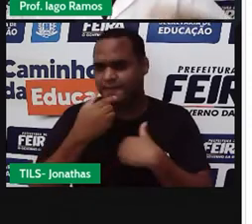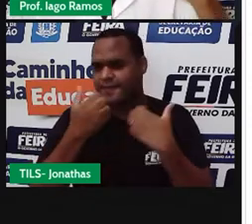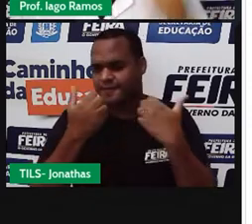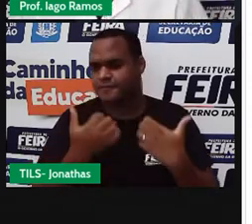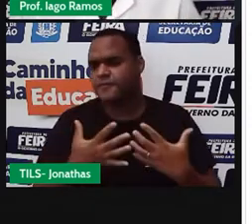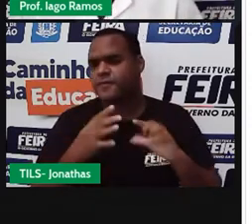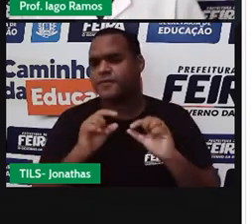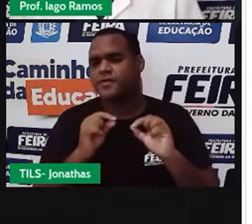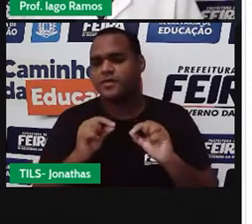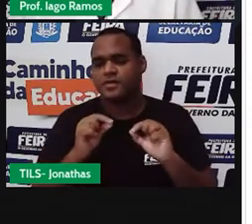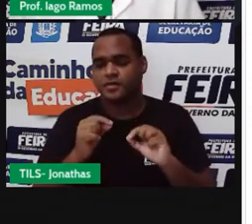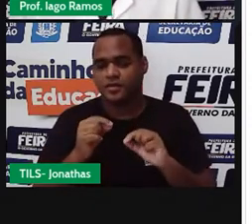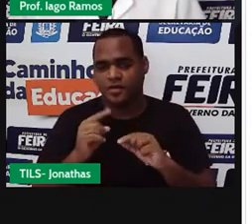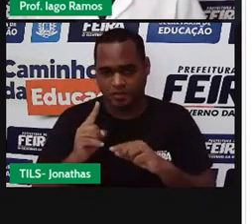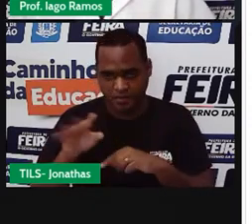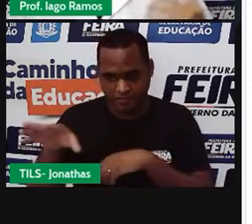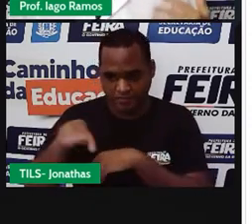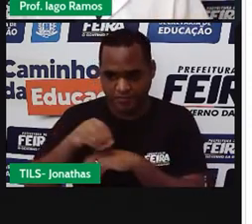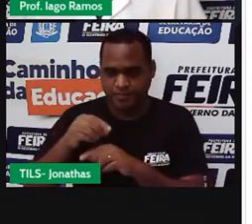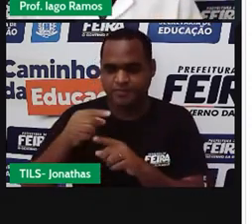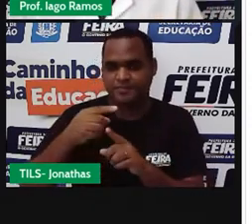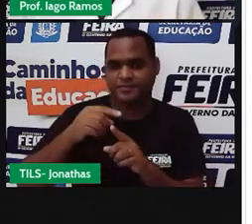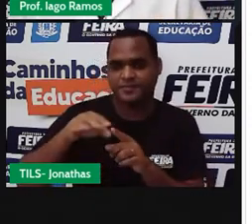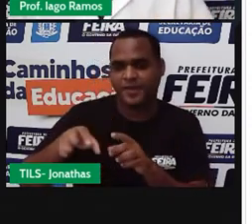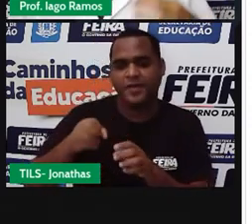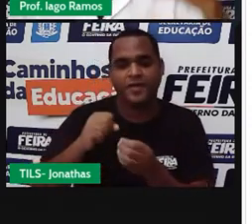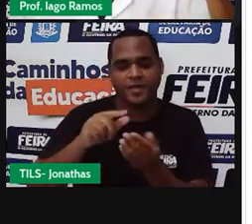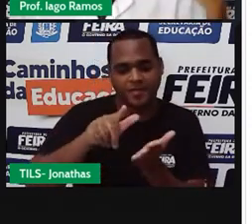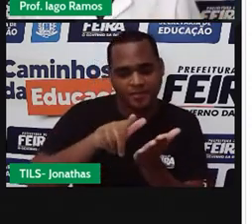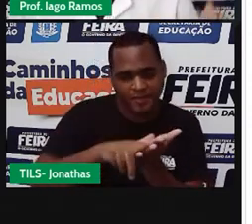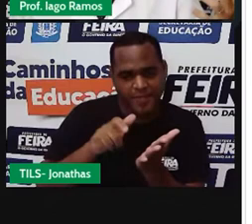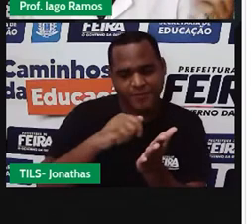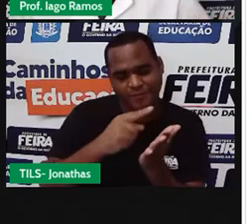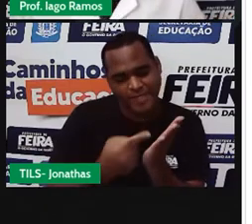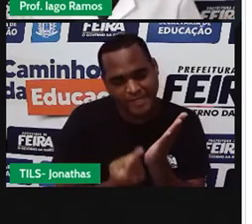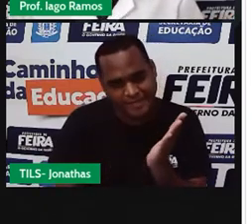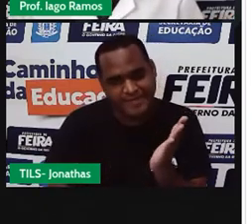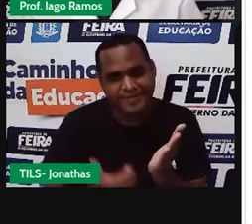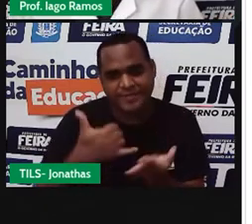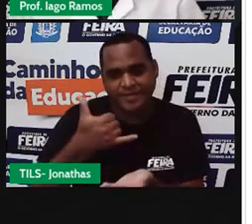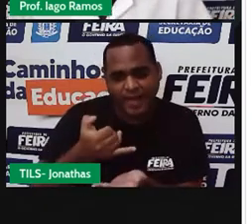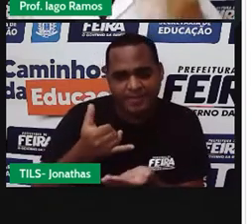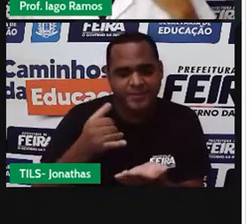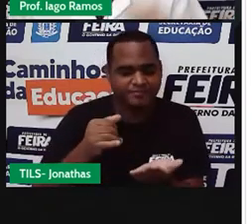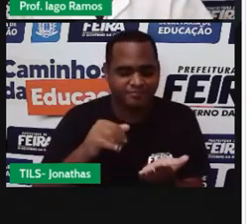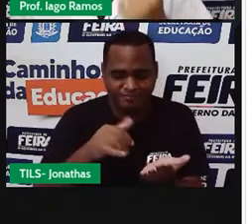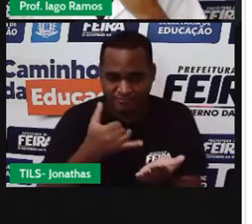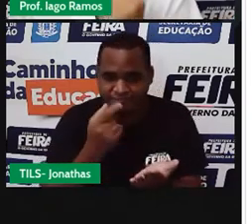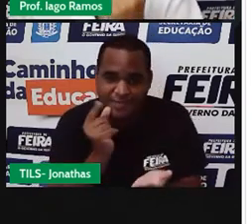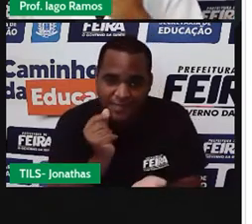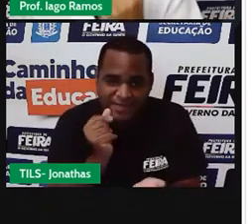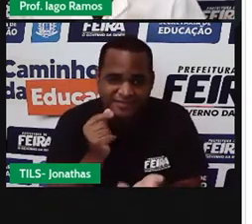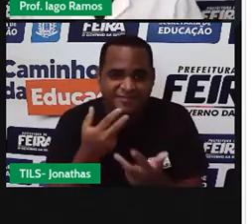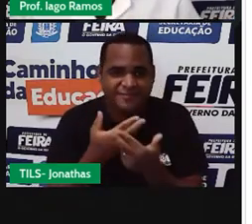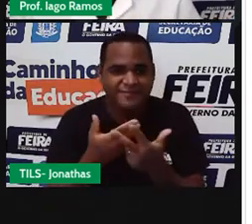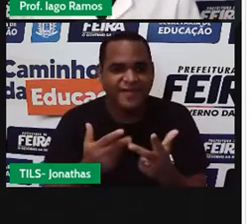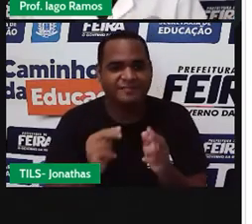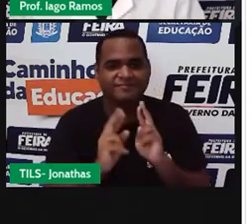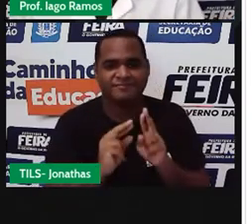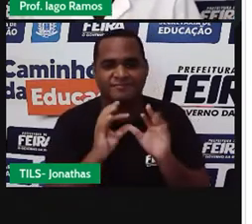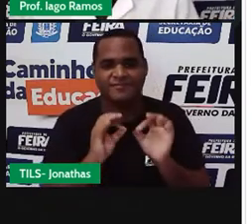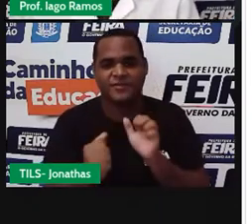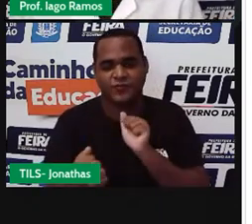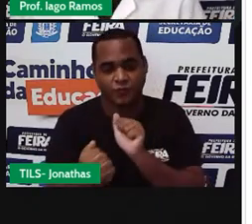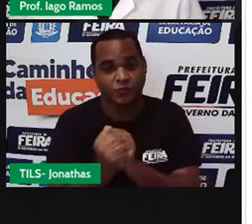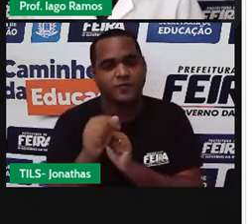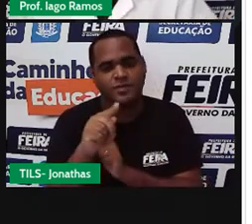resolve Pega um papel um caderno pega um lápis ou uma caneta e vem fazendo comigo